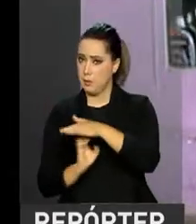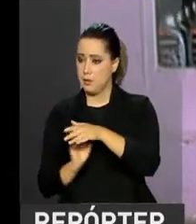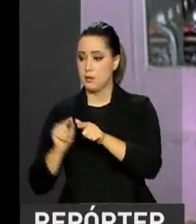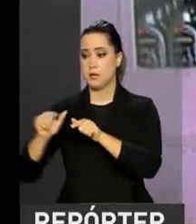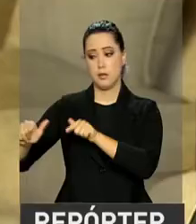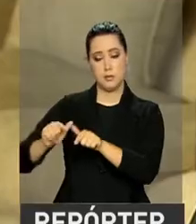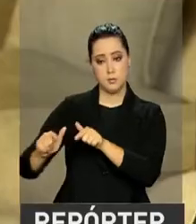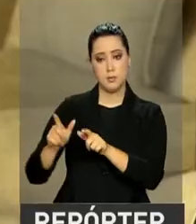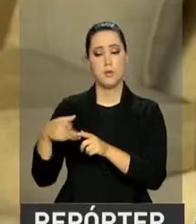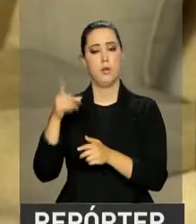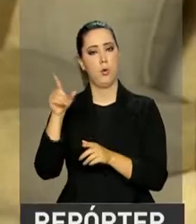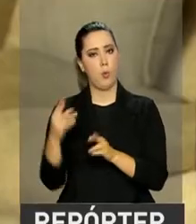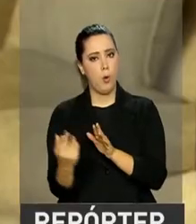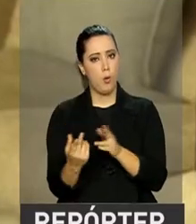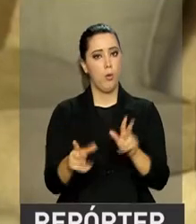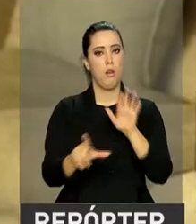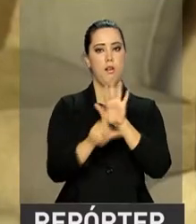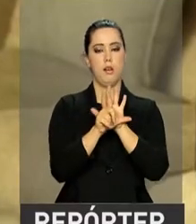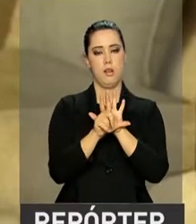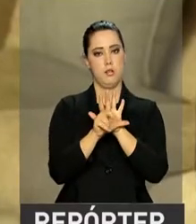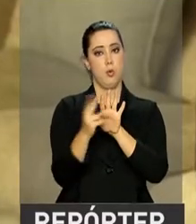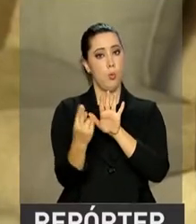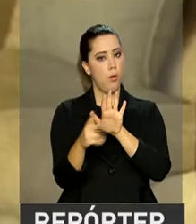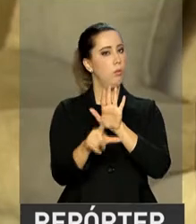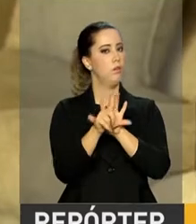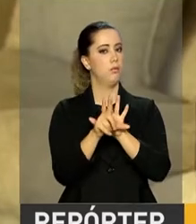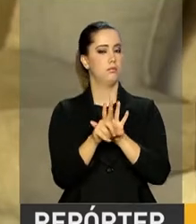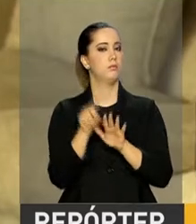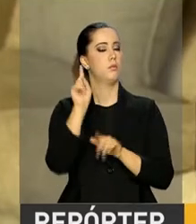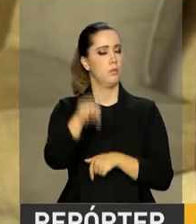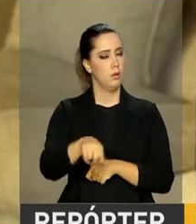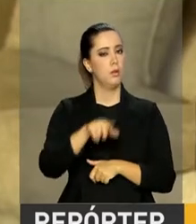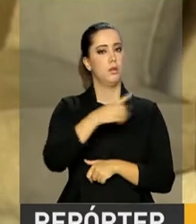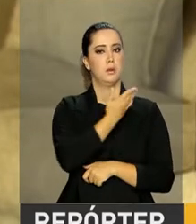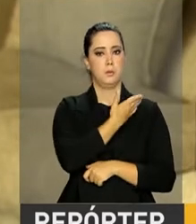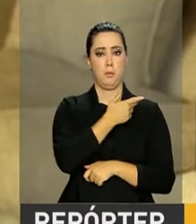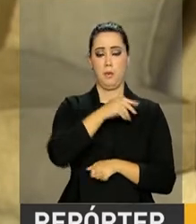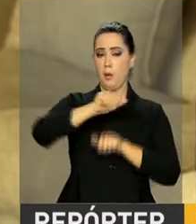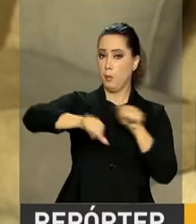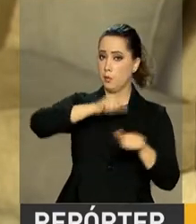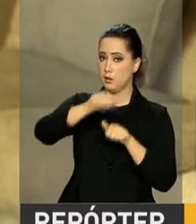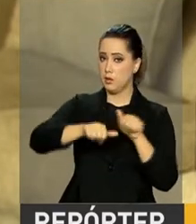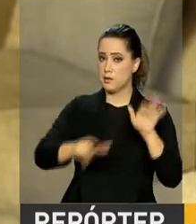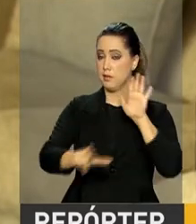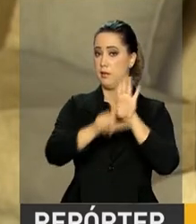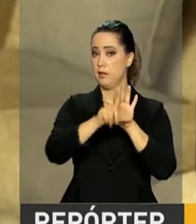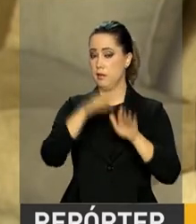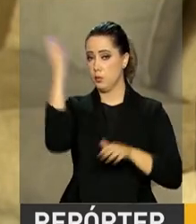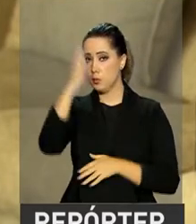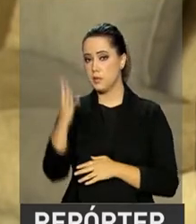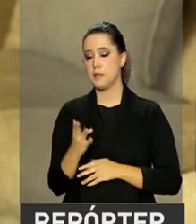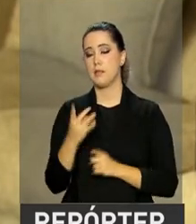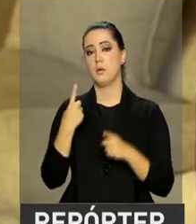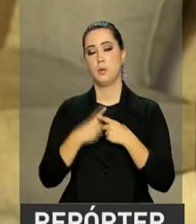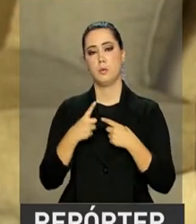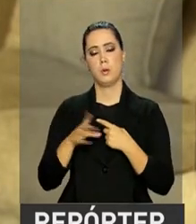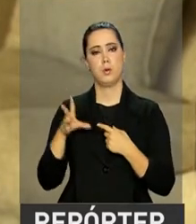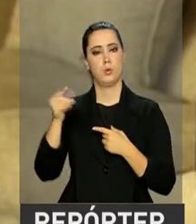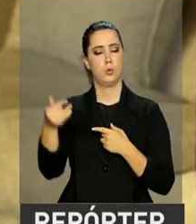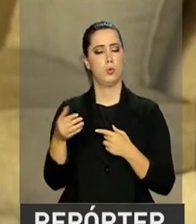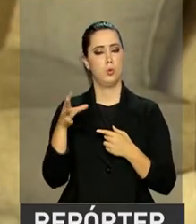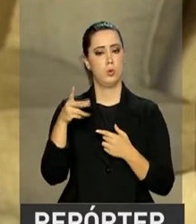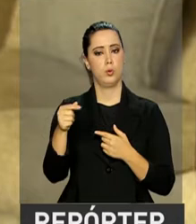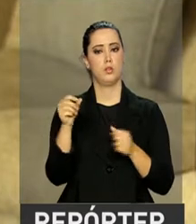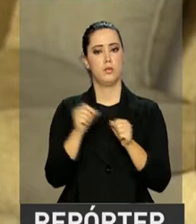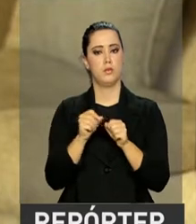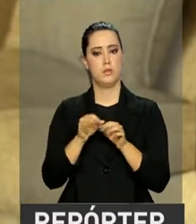força de lei e isso é uma mudança grande na concepção da lei brasileira porque toda ela foi concebida